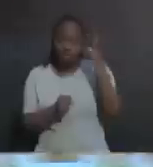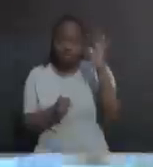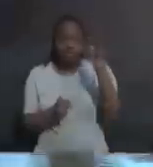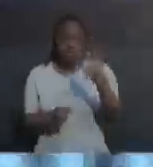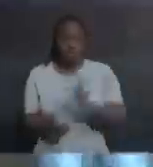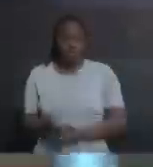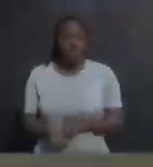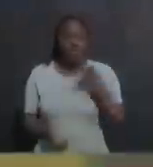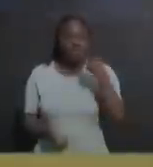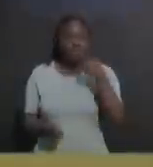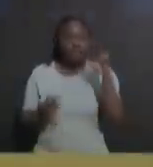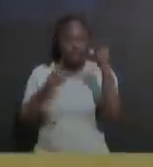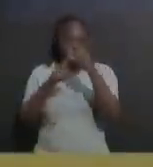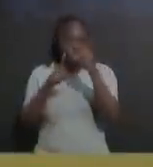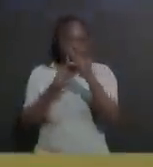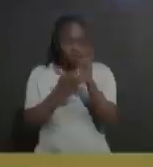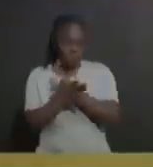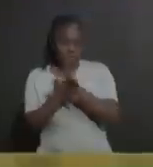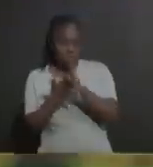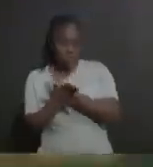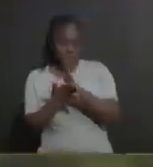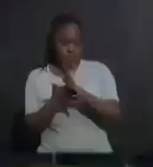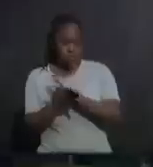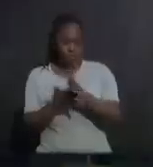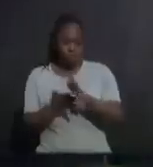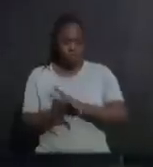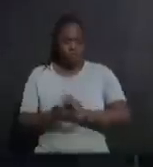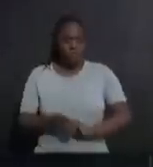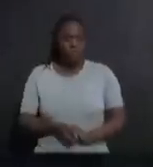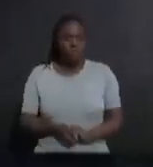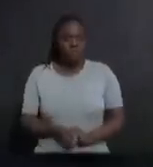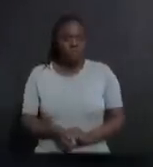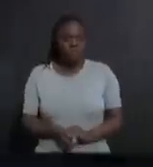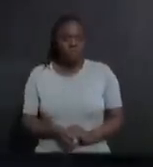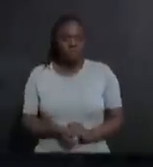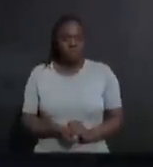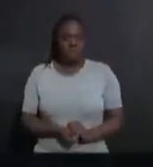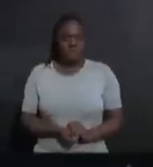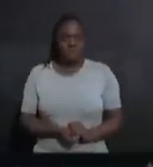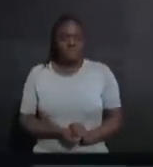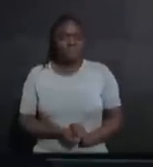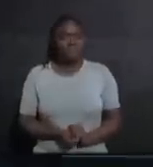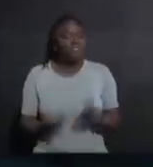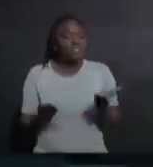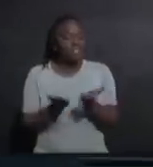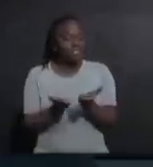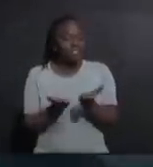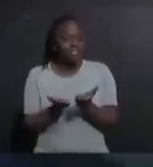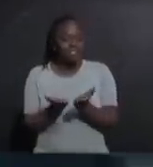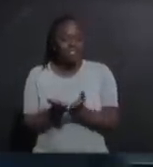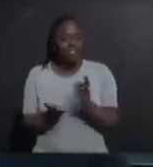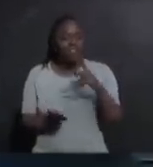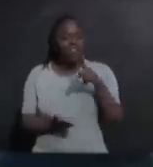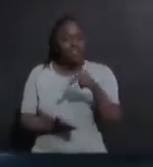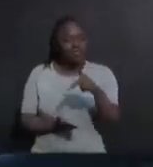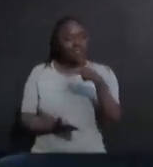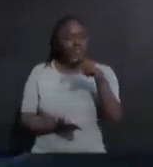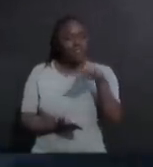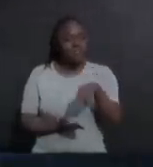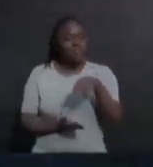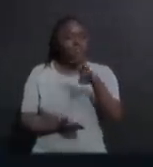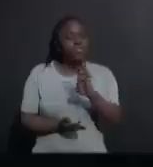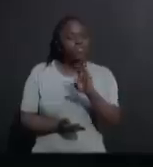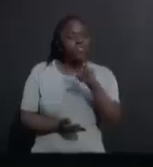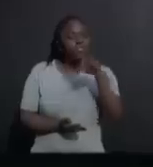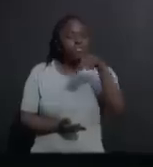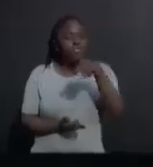vou falar algumas palavras aqui, ver se você entende. Amartiologia, eclesiologia, pneumatologia, cristologia. Você entendeu alguma coisa que eu falei aqui? Se não